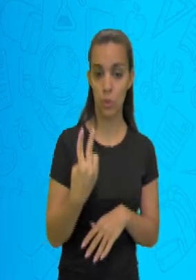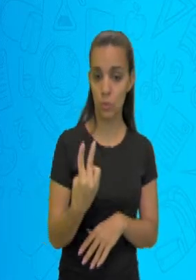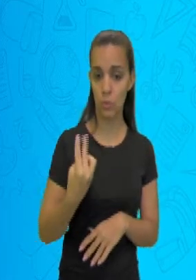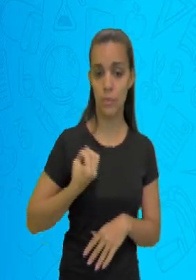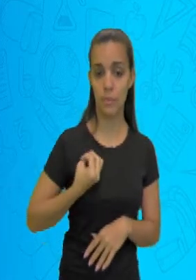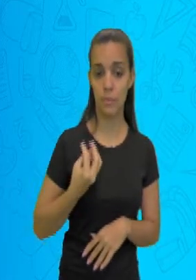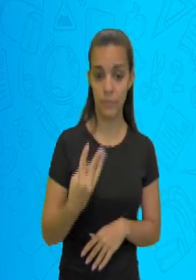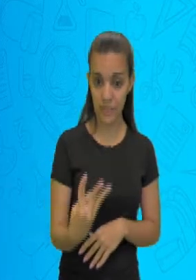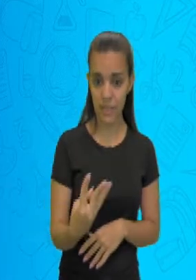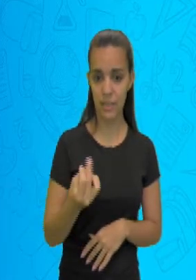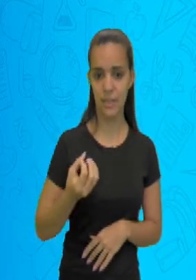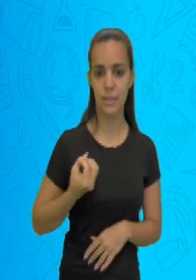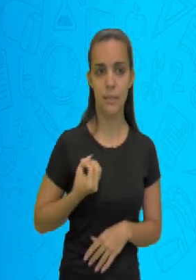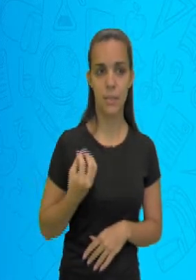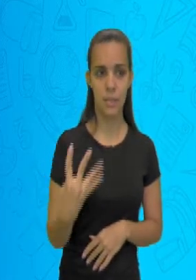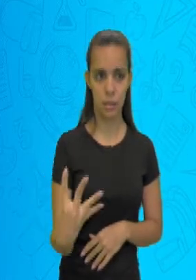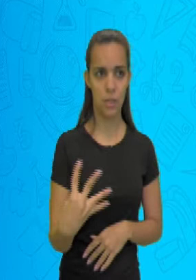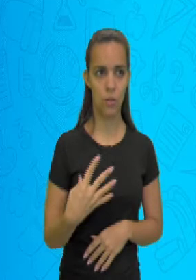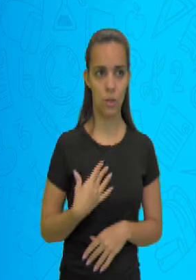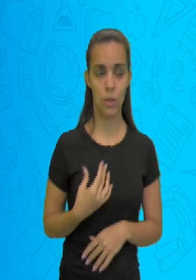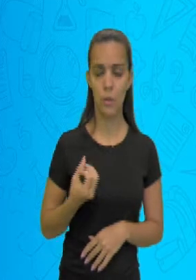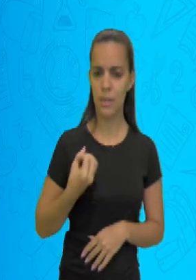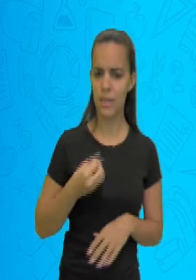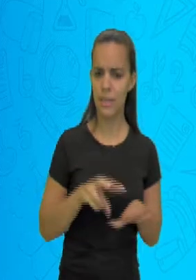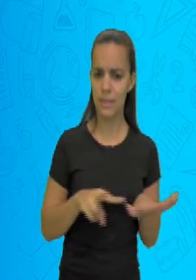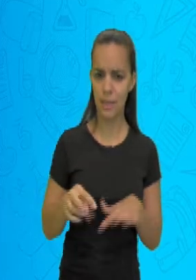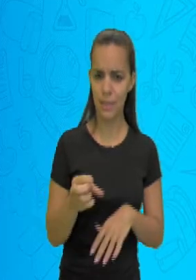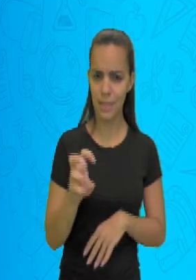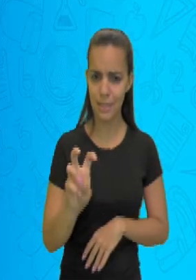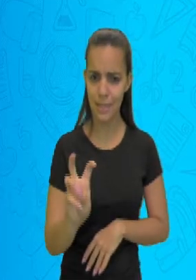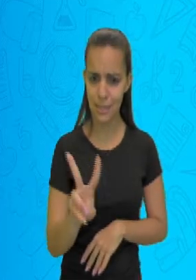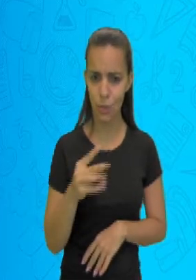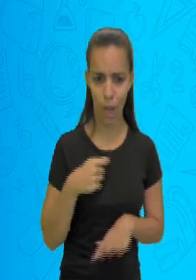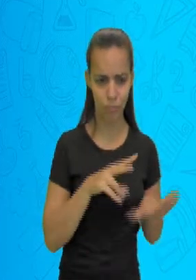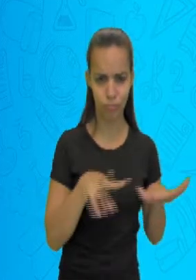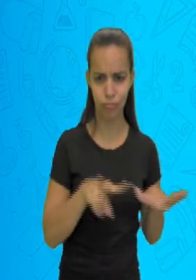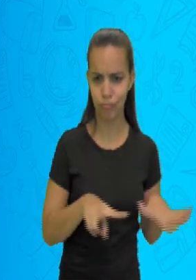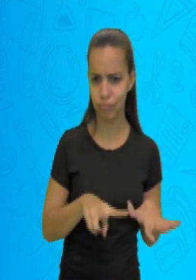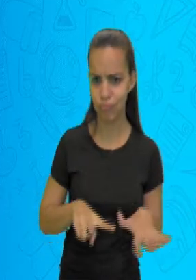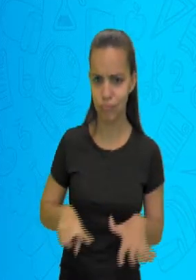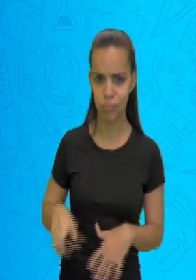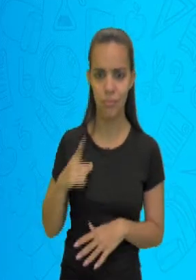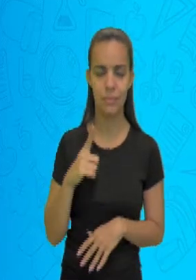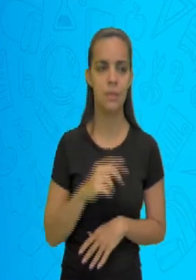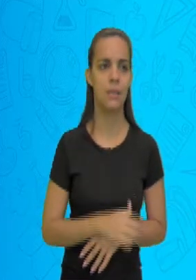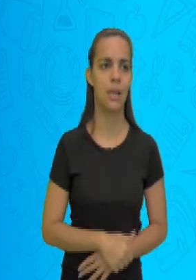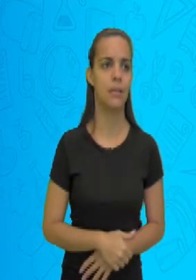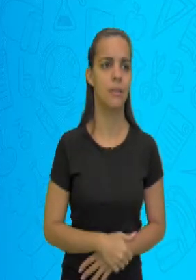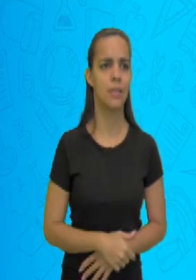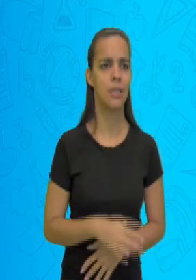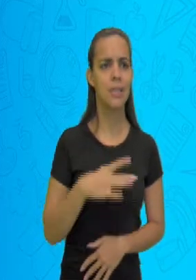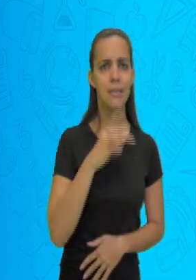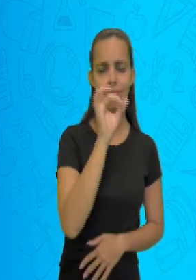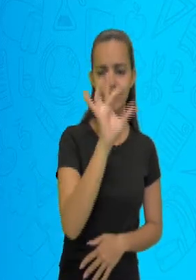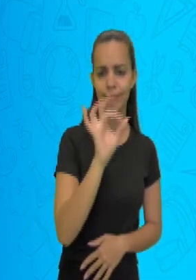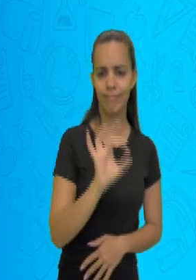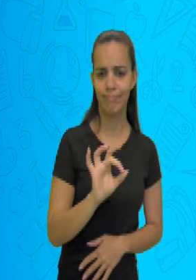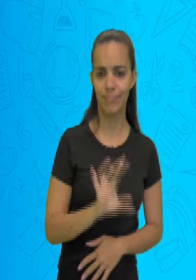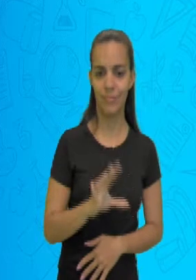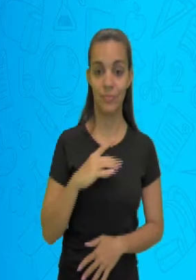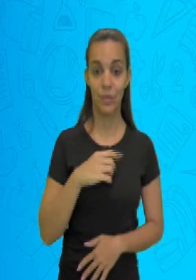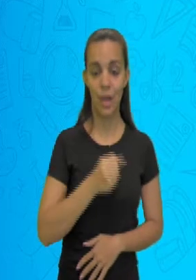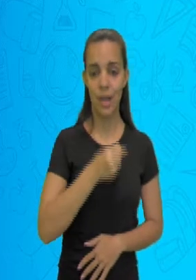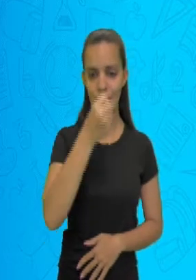3, semana 4 e semana 5. Essas semanas identificam ou o número de semanas que tem